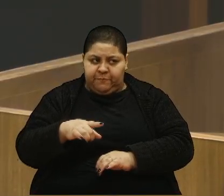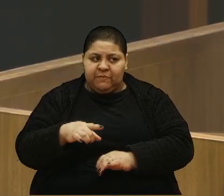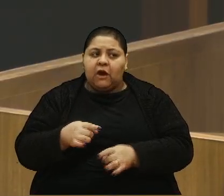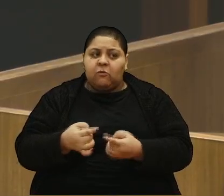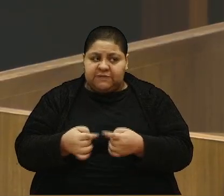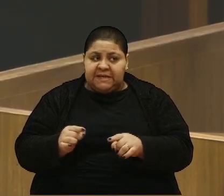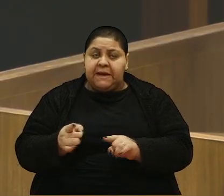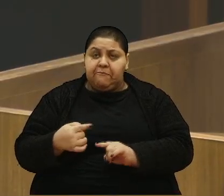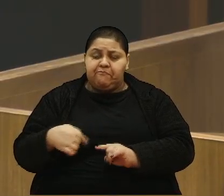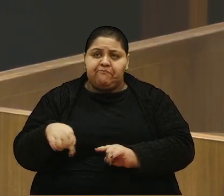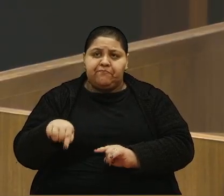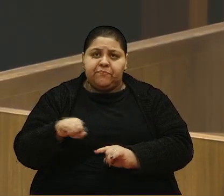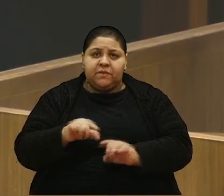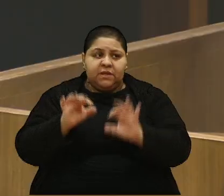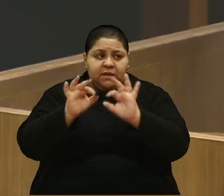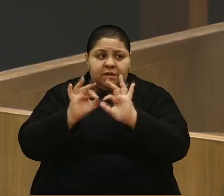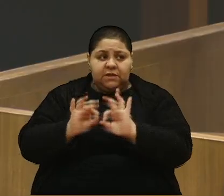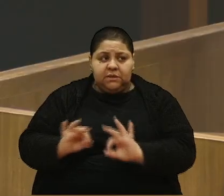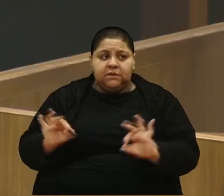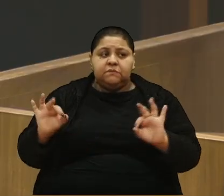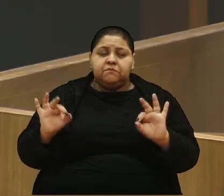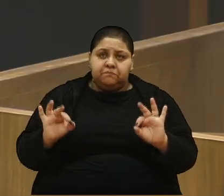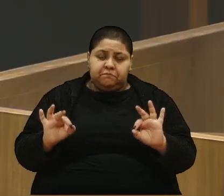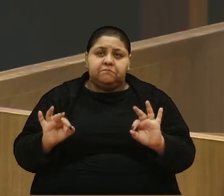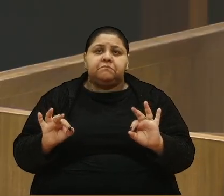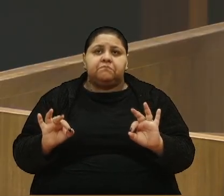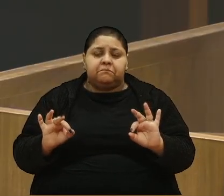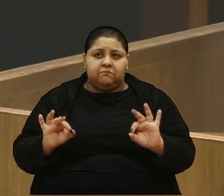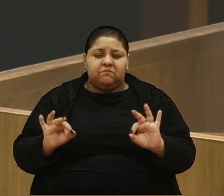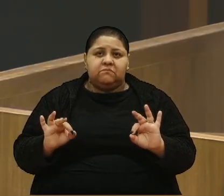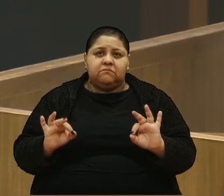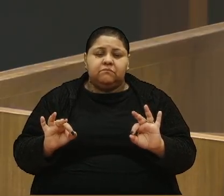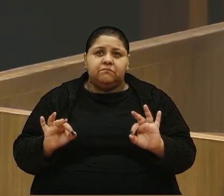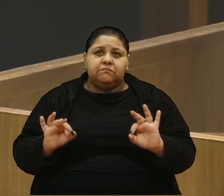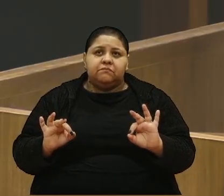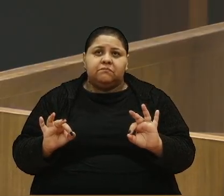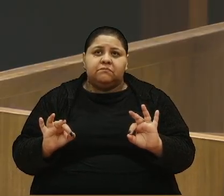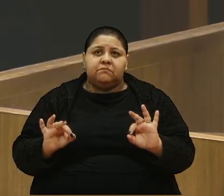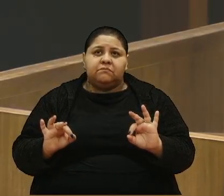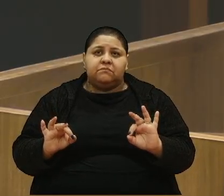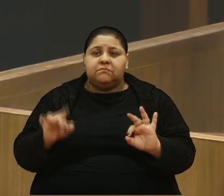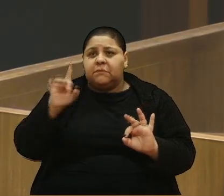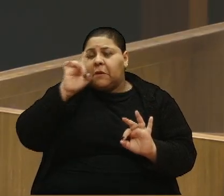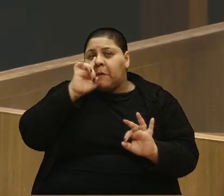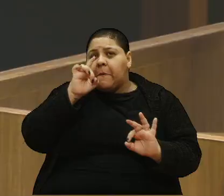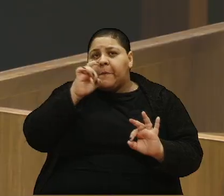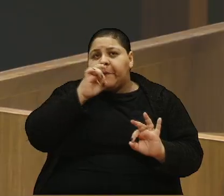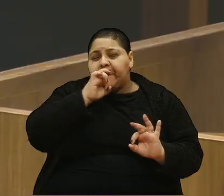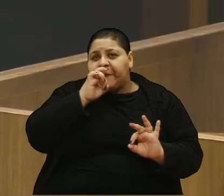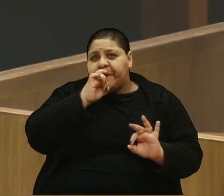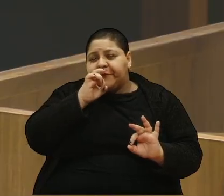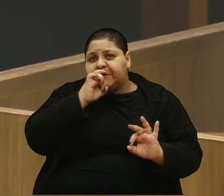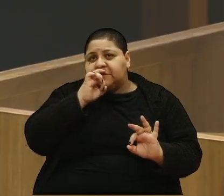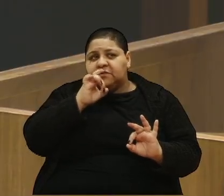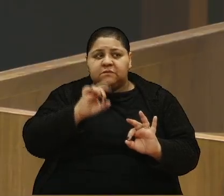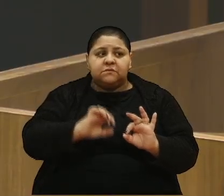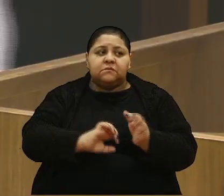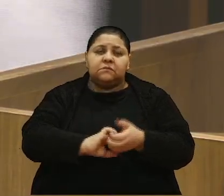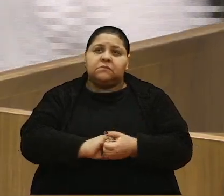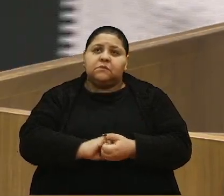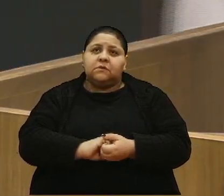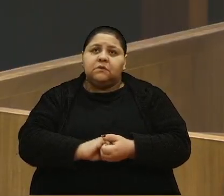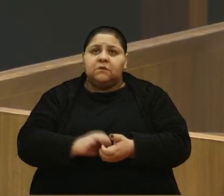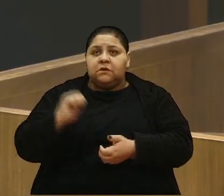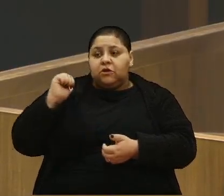mais simples, a criança com deficiência, pai e mãe que são da